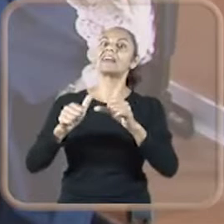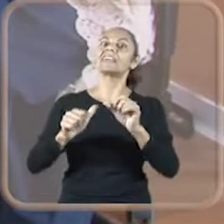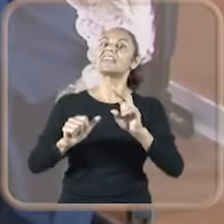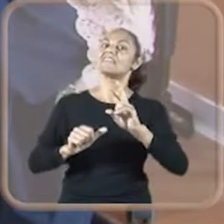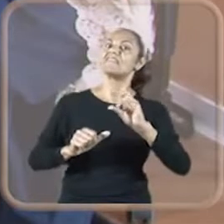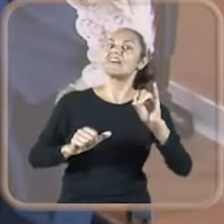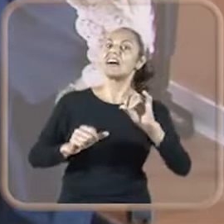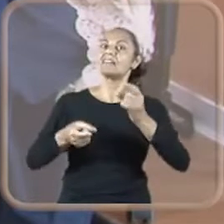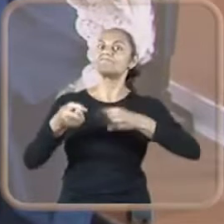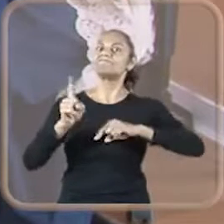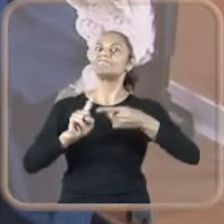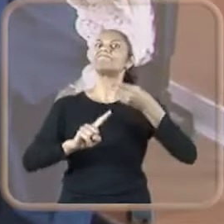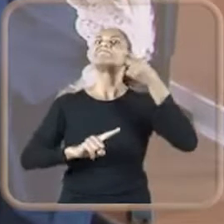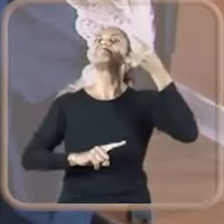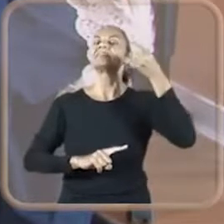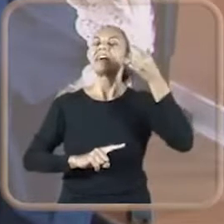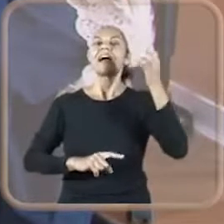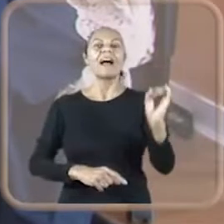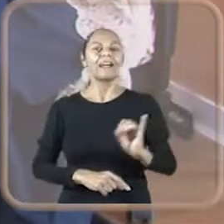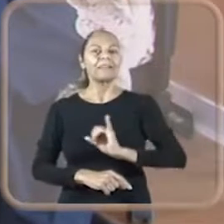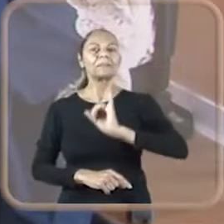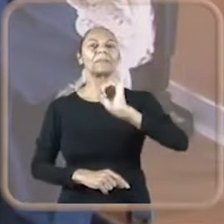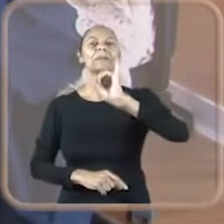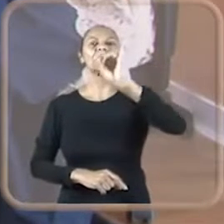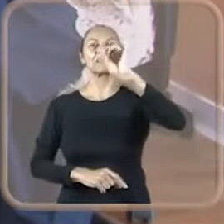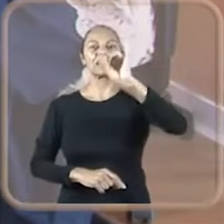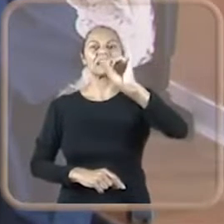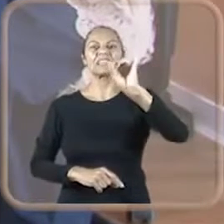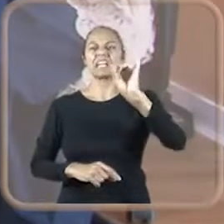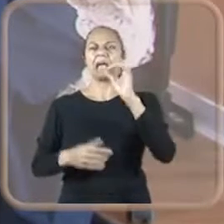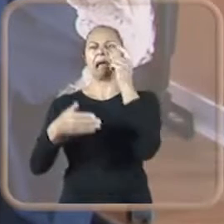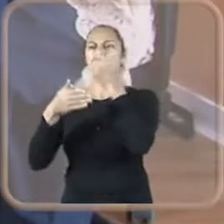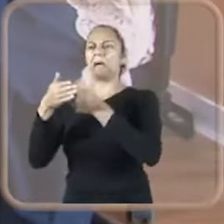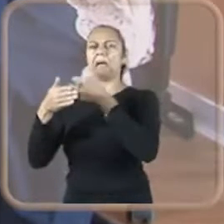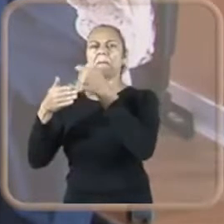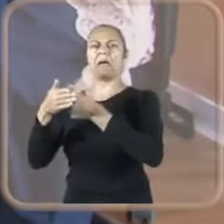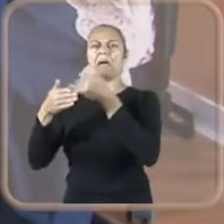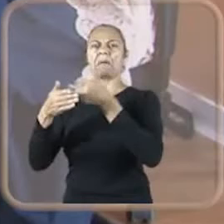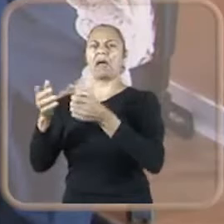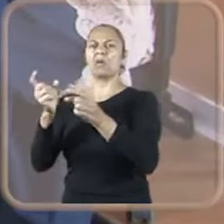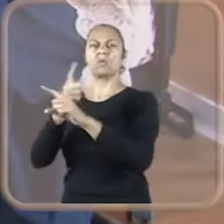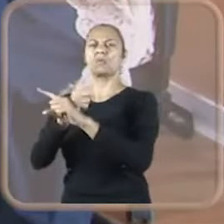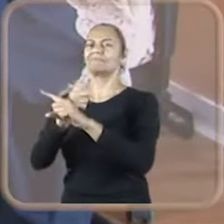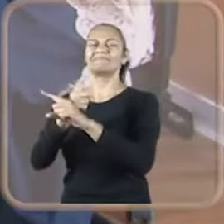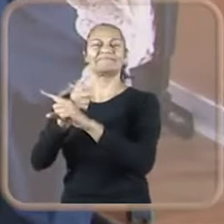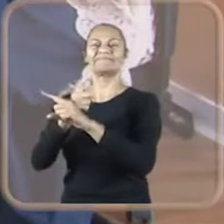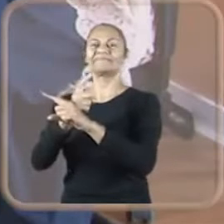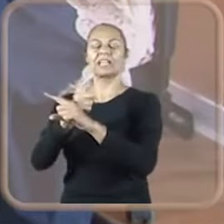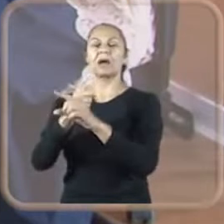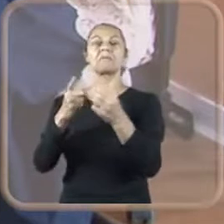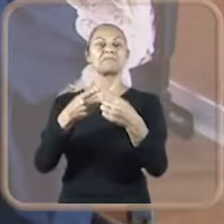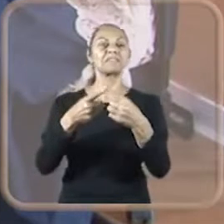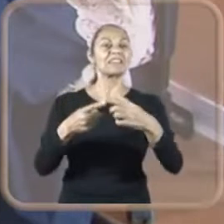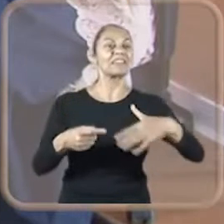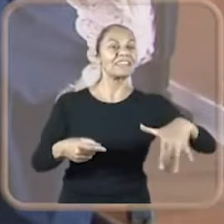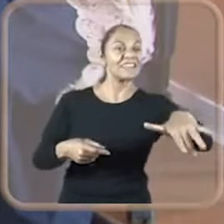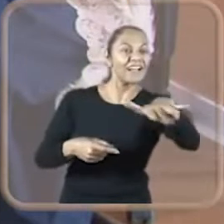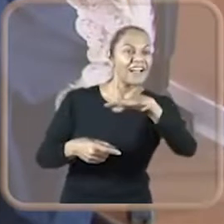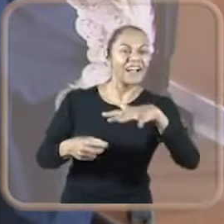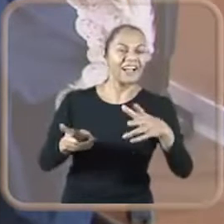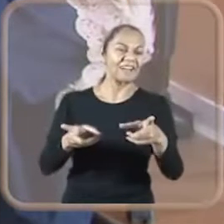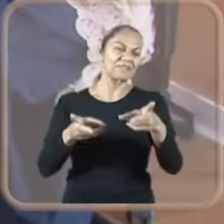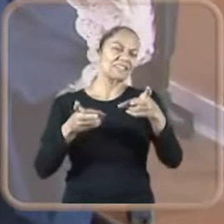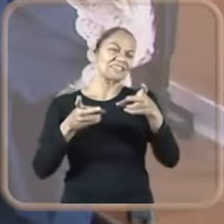assim, importantes, e que não virão com resistências, né? Muito pelo contrário, as pessoas precisam